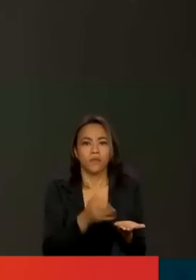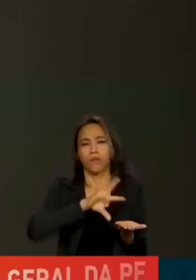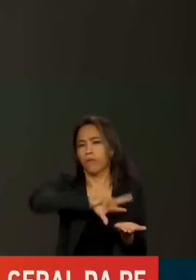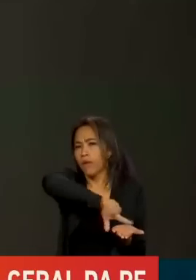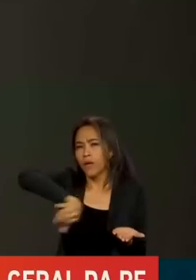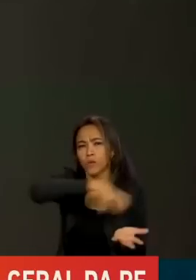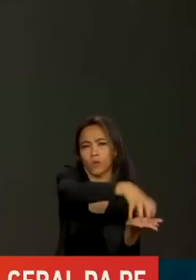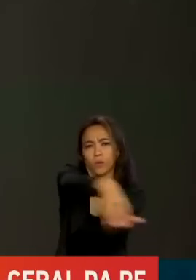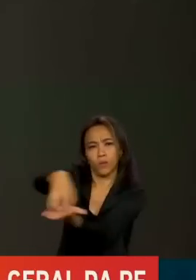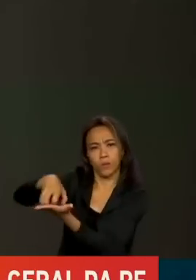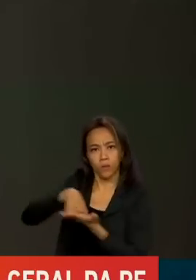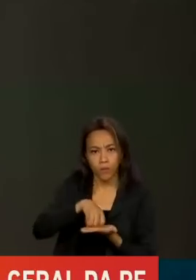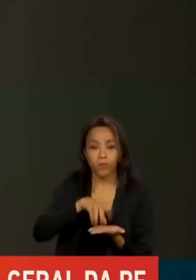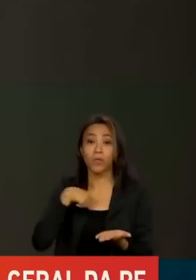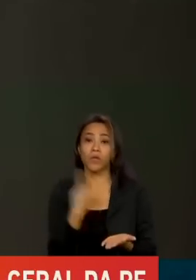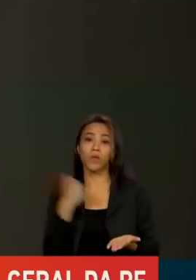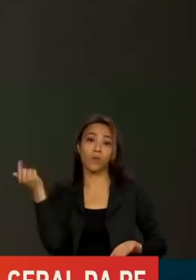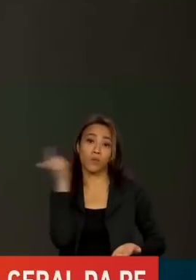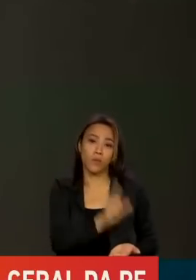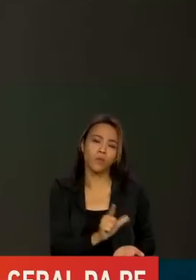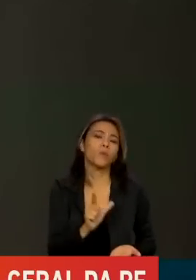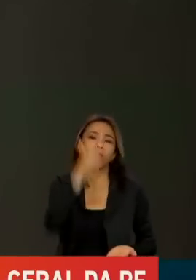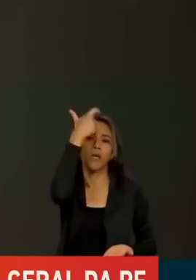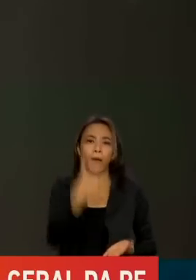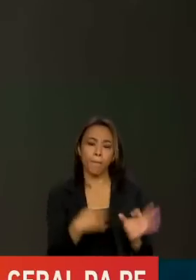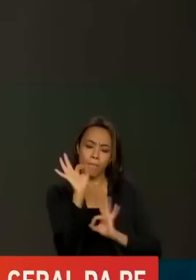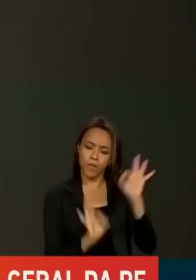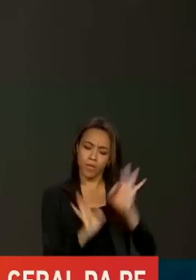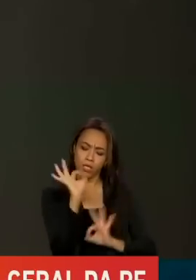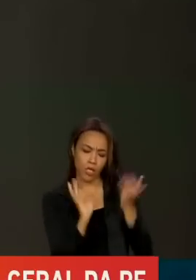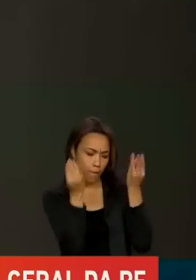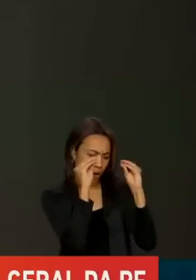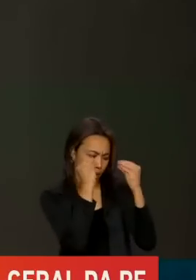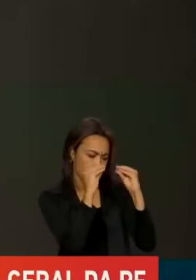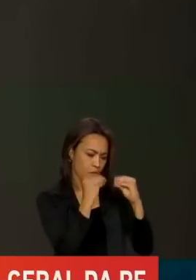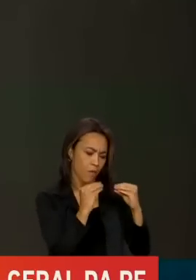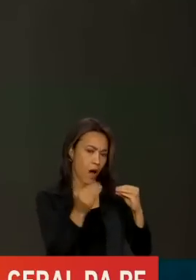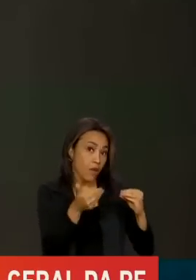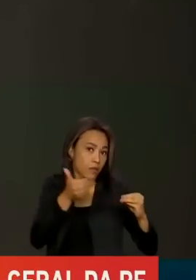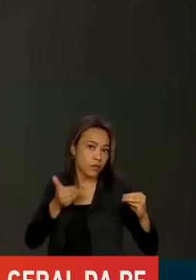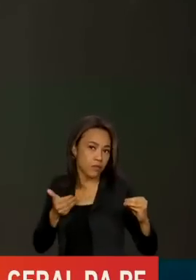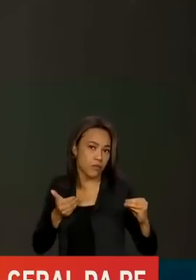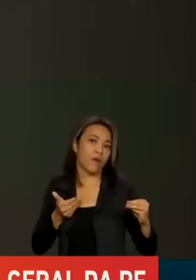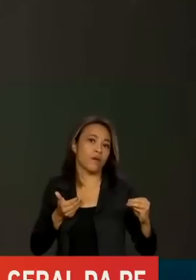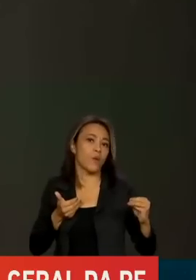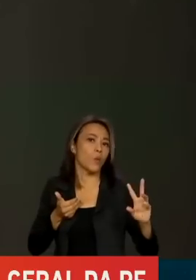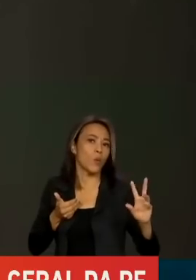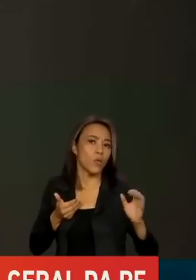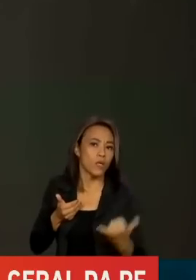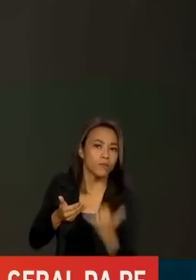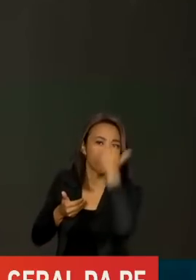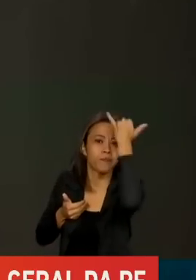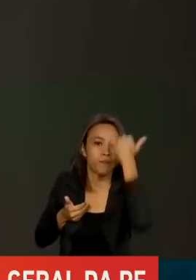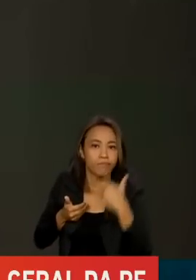órgãos para que nós possamos é planejar a que nós possamos nos antecipar para que nós possamos é